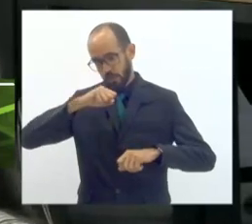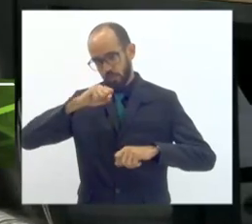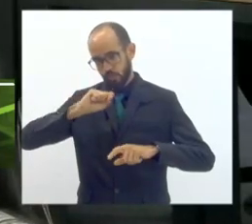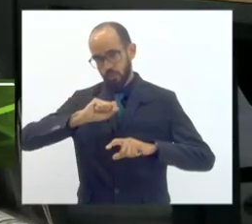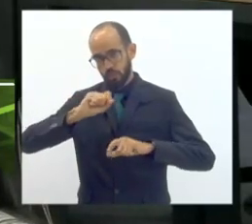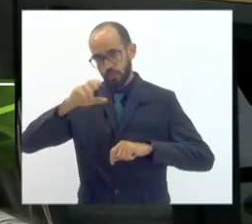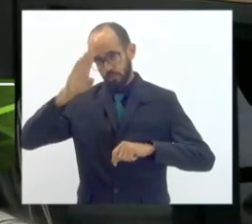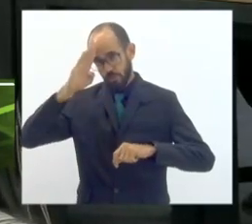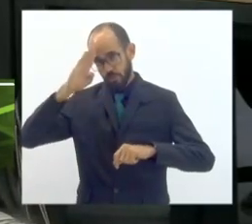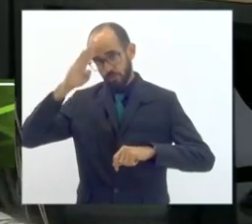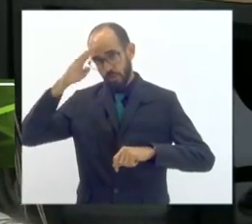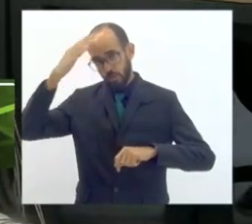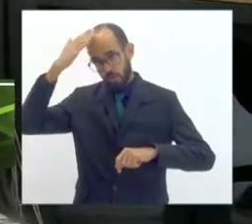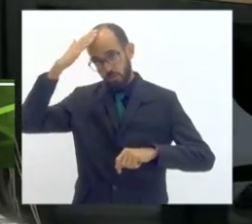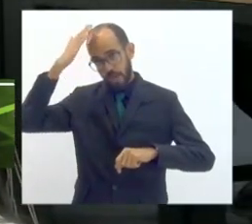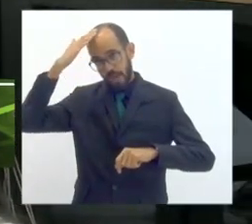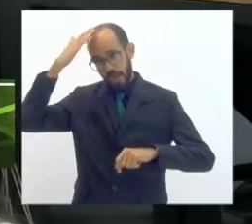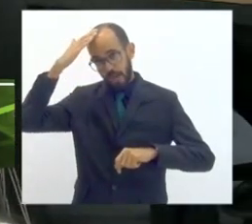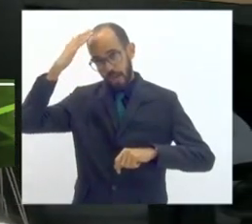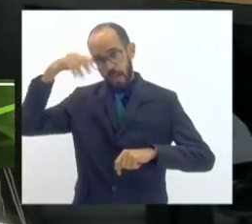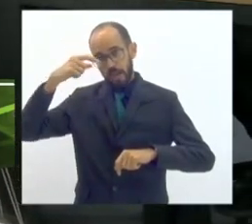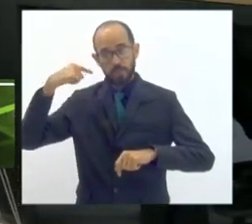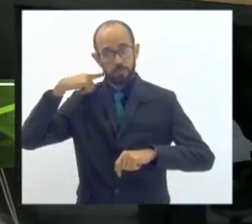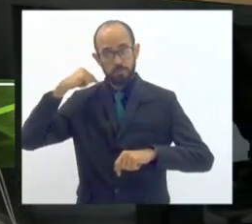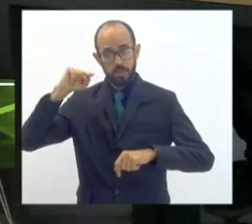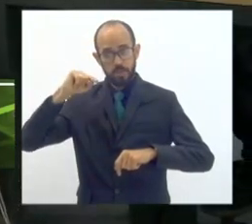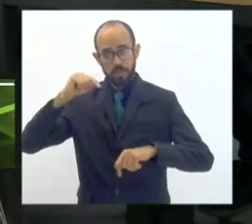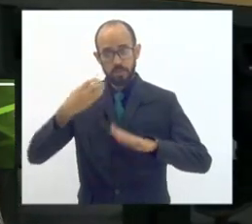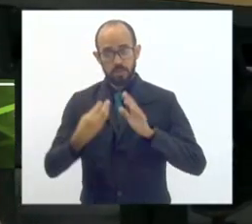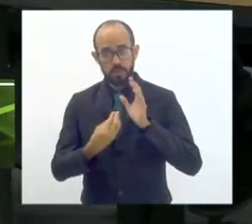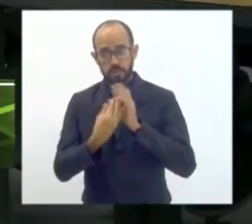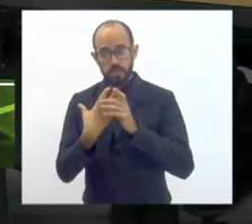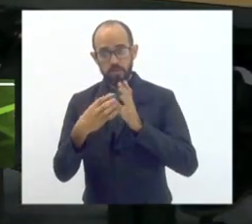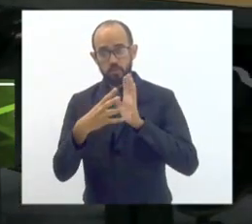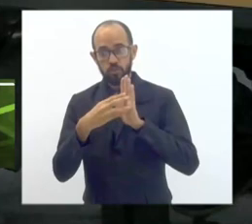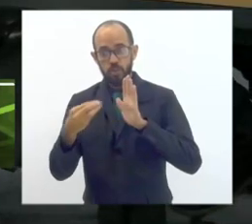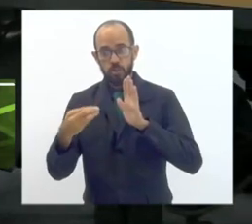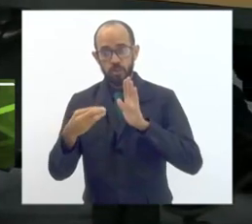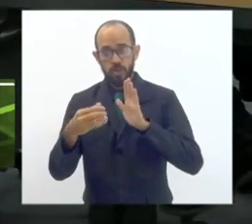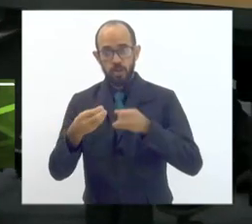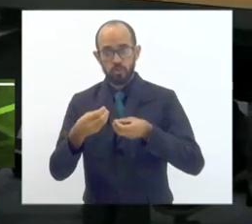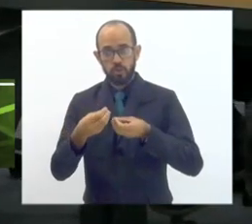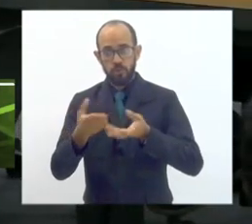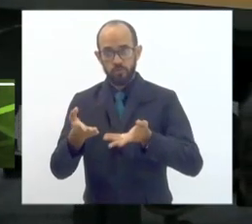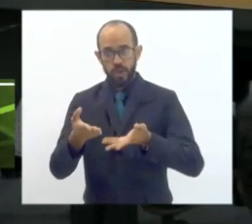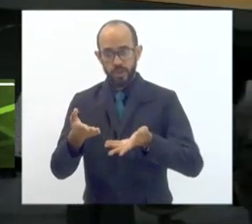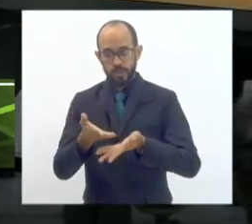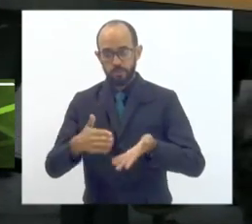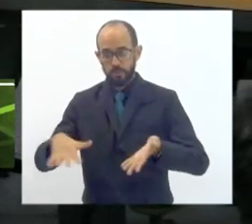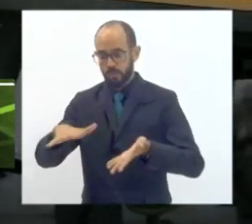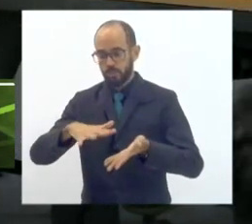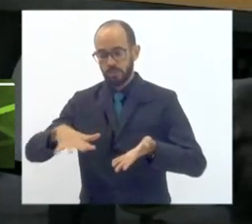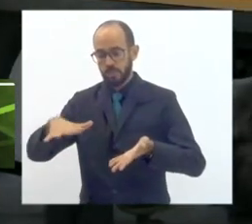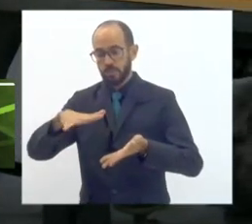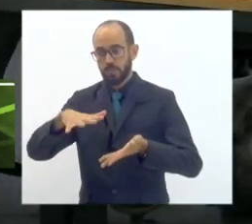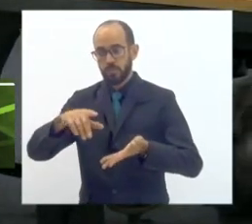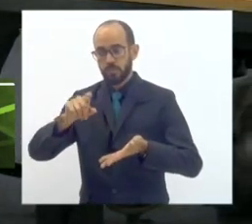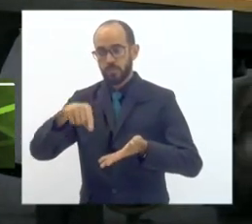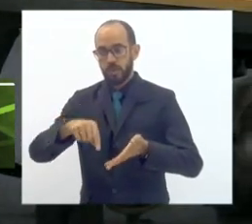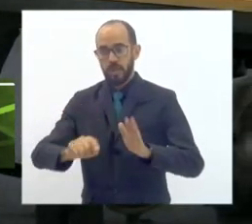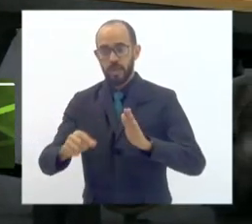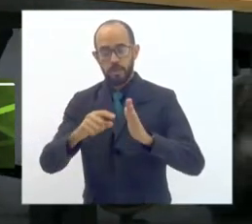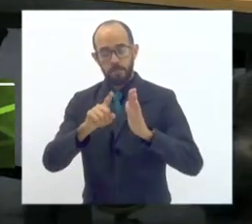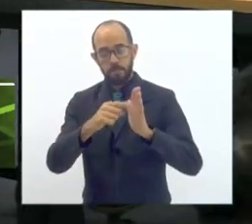principalmente com o Paraná e com o Minas, customizamos essa oferta aqui para a nossa região num programa que a gente chama de Marque